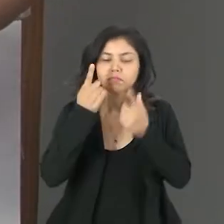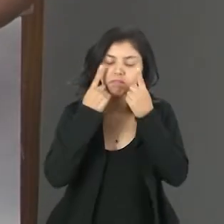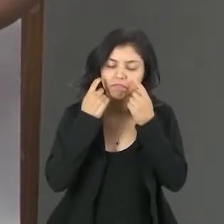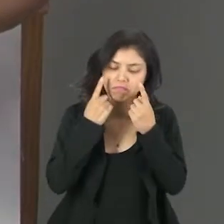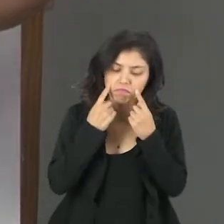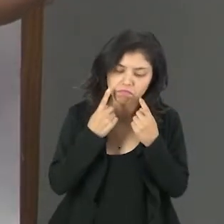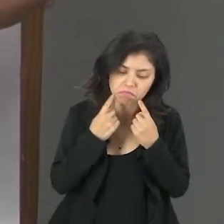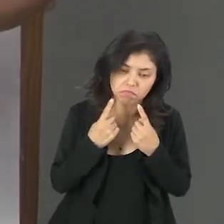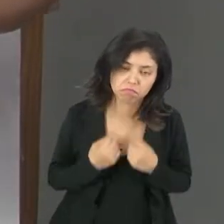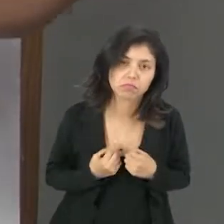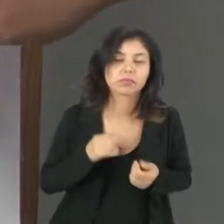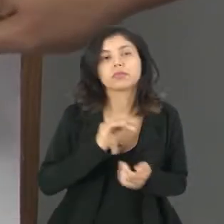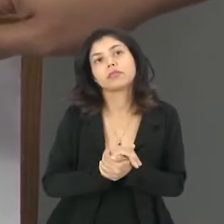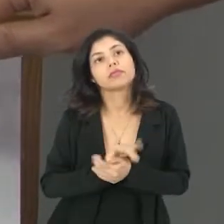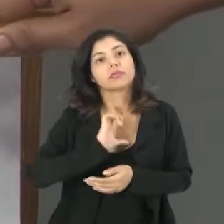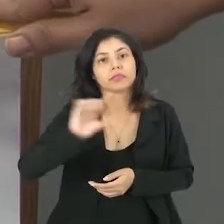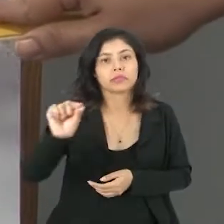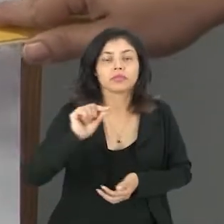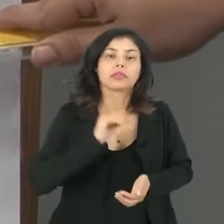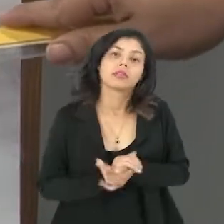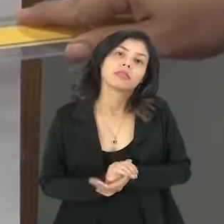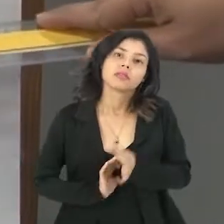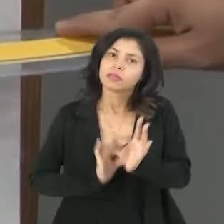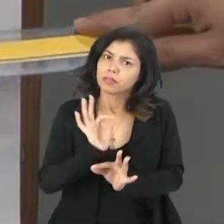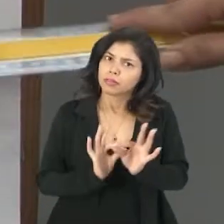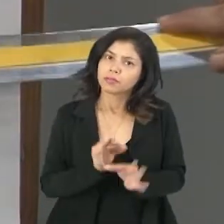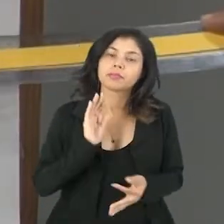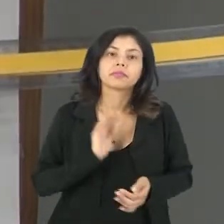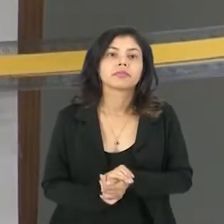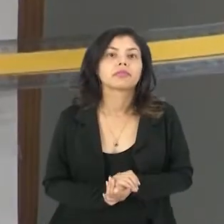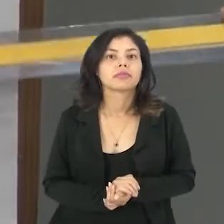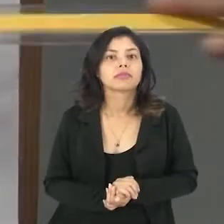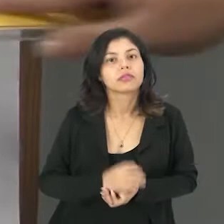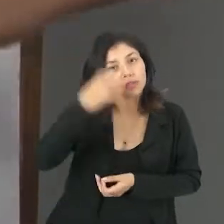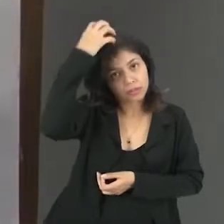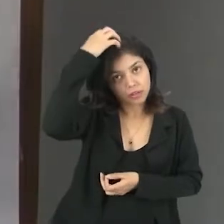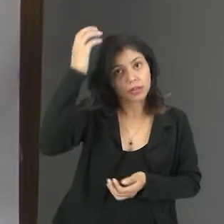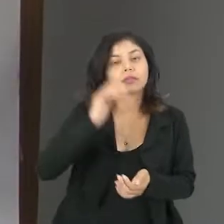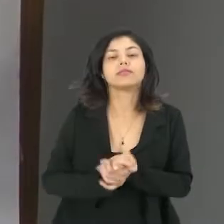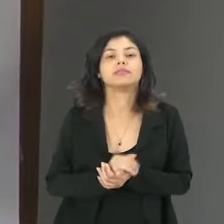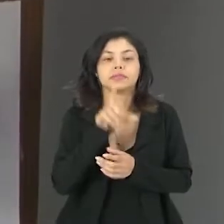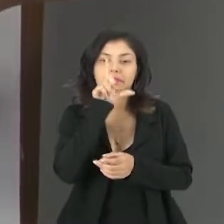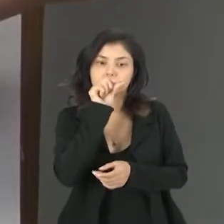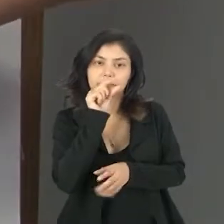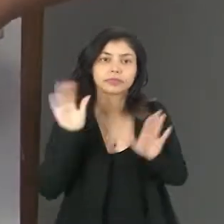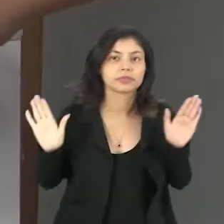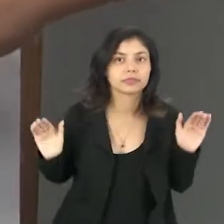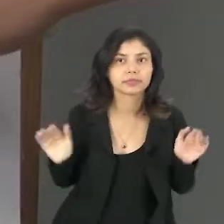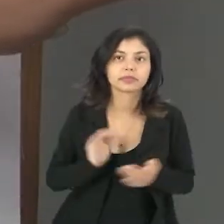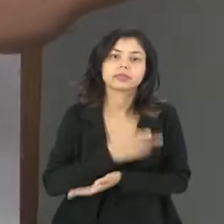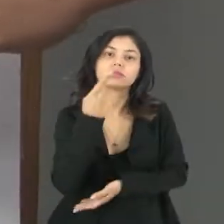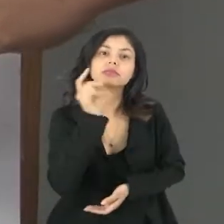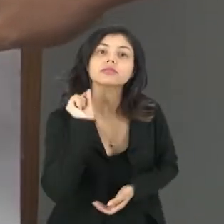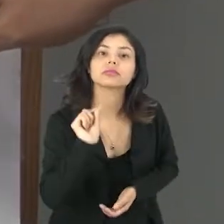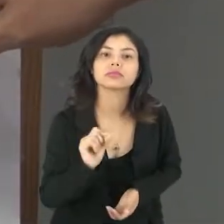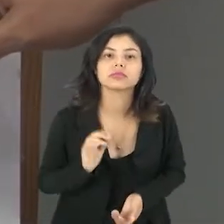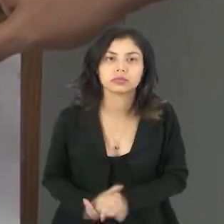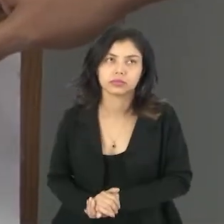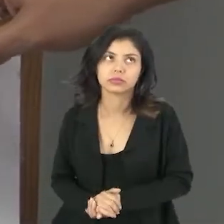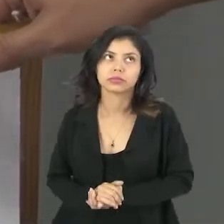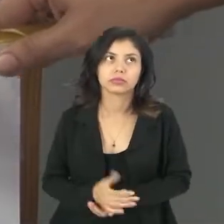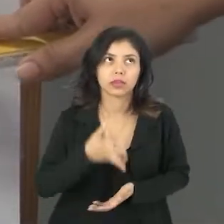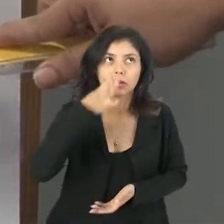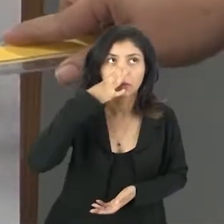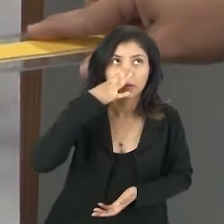o desastre e foi ajustar contas com a rainha das aves que disse esta